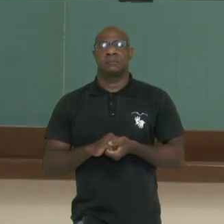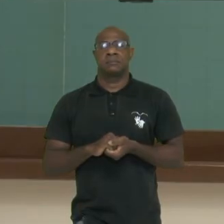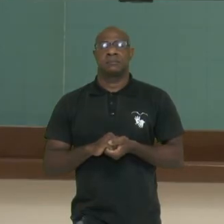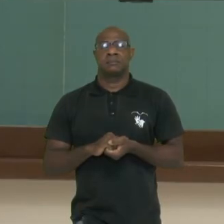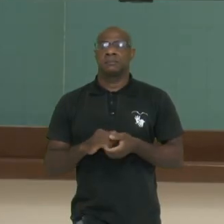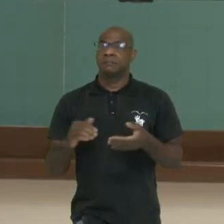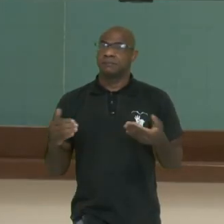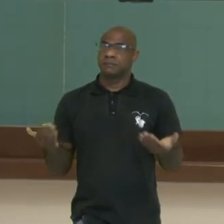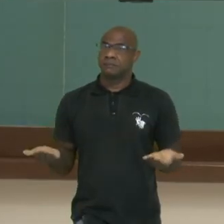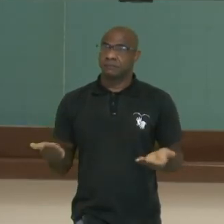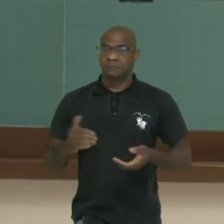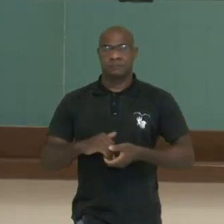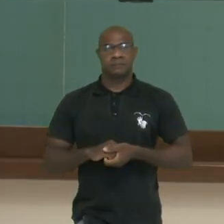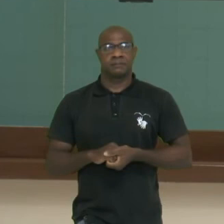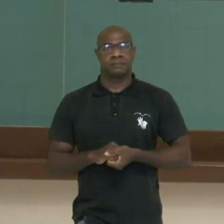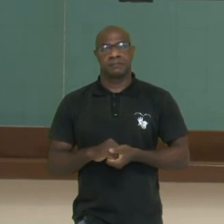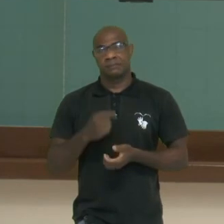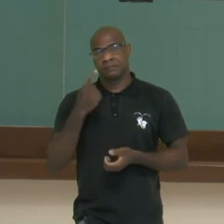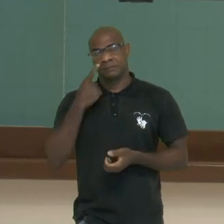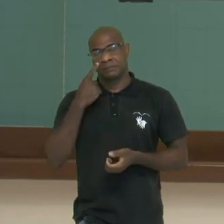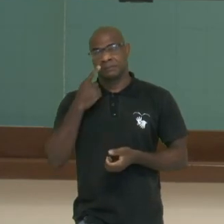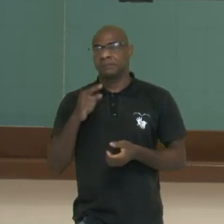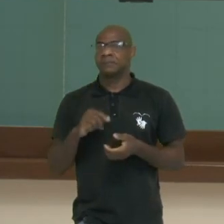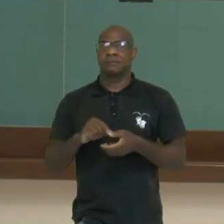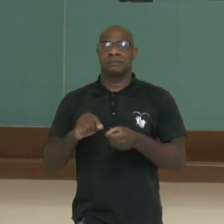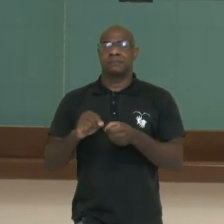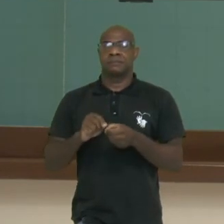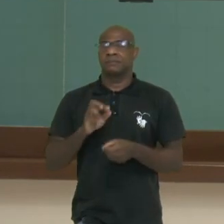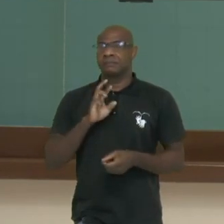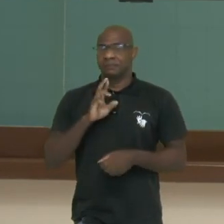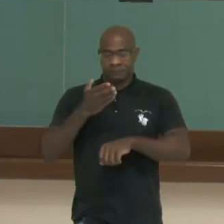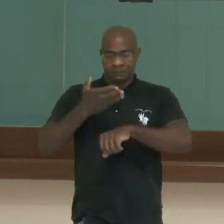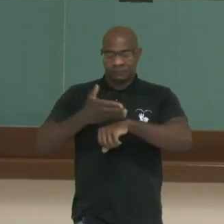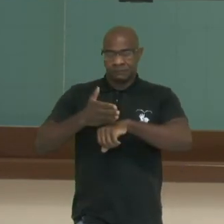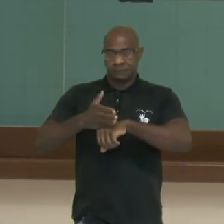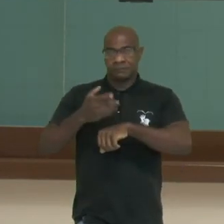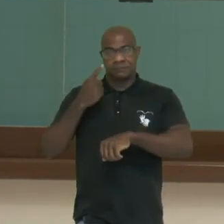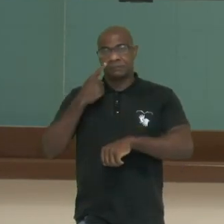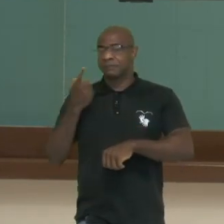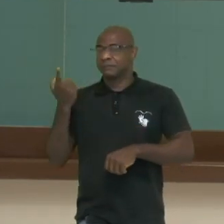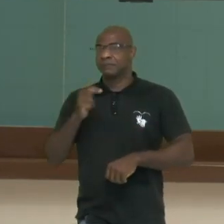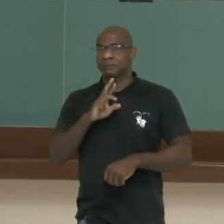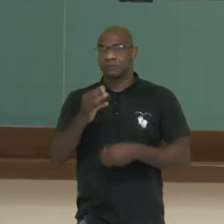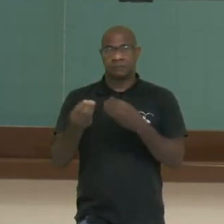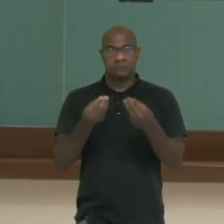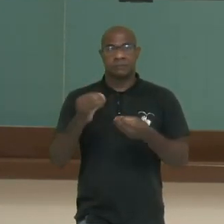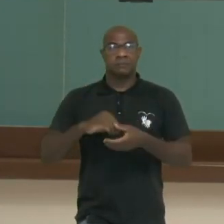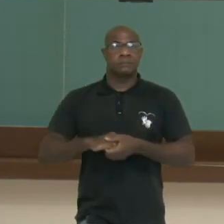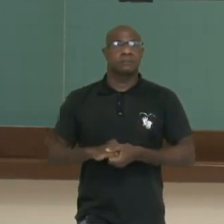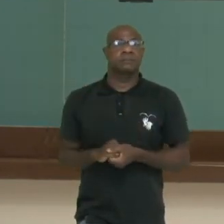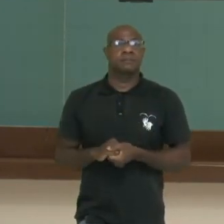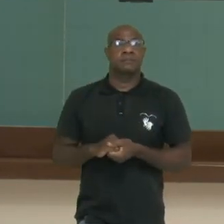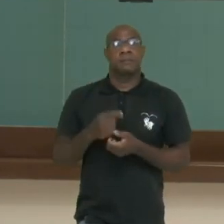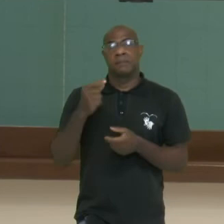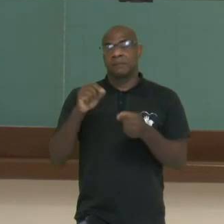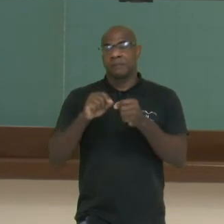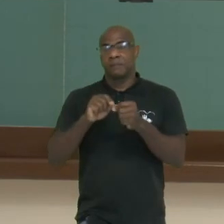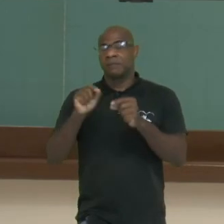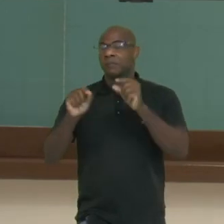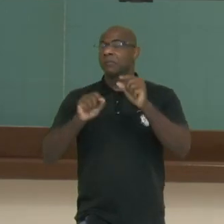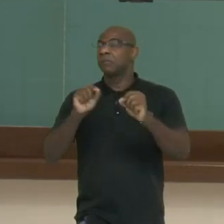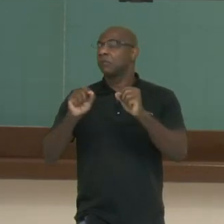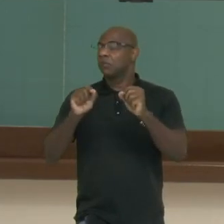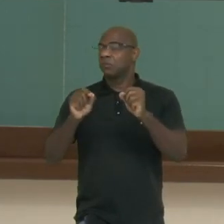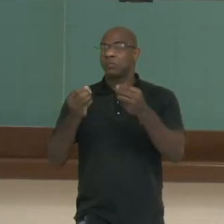E aí, gente, vamos lá resolver esse exercício comigo? Então tá bom. Então vamos ver quanto que ela vai gastar, né? Então para a gente fazer isso, a gente vai ter